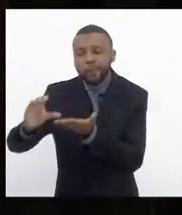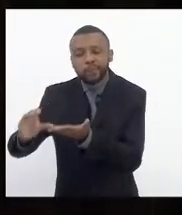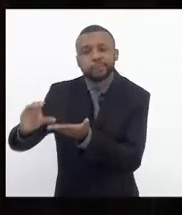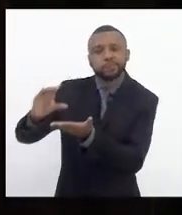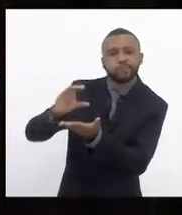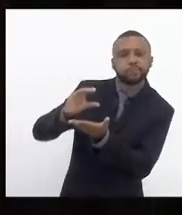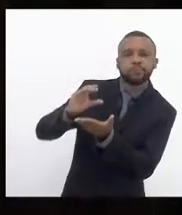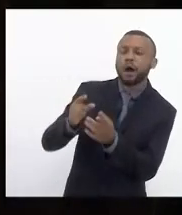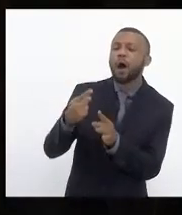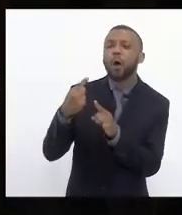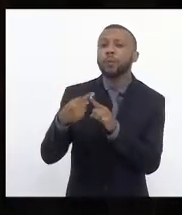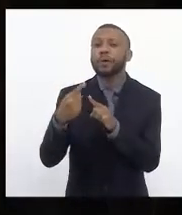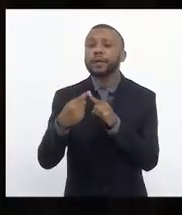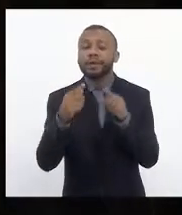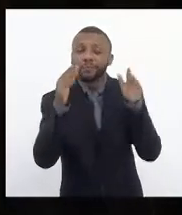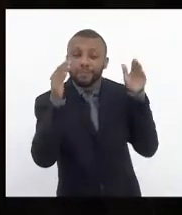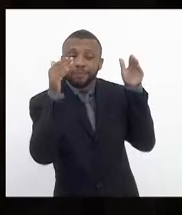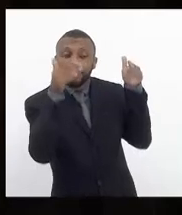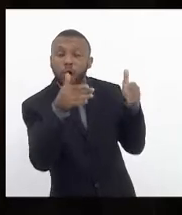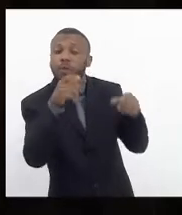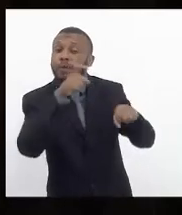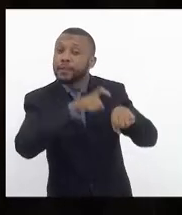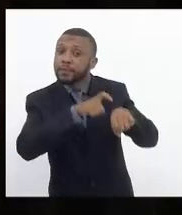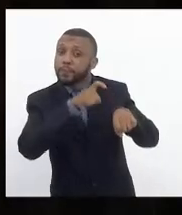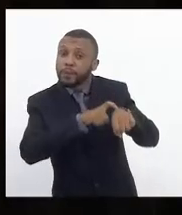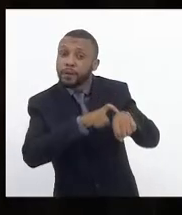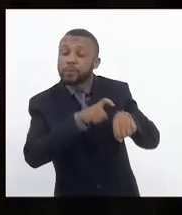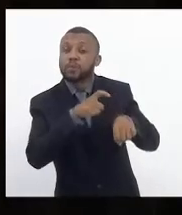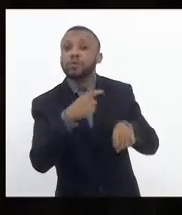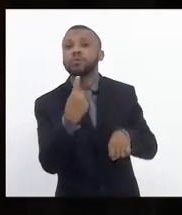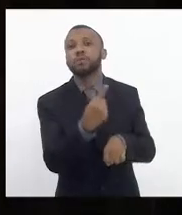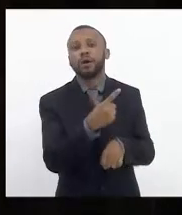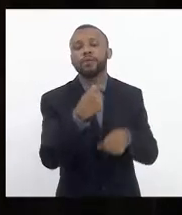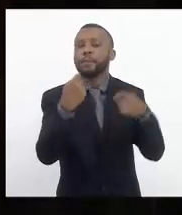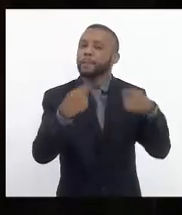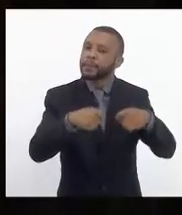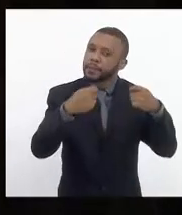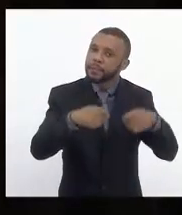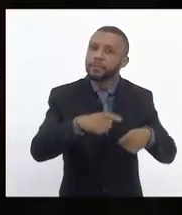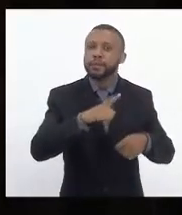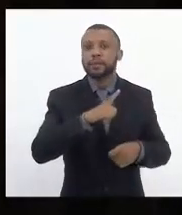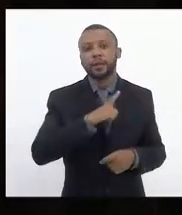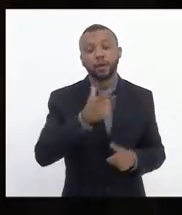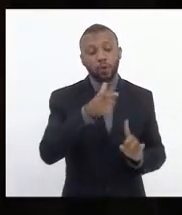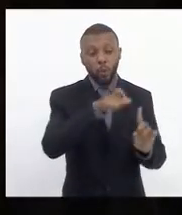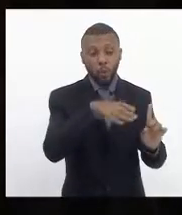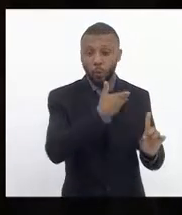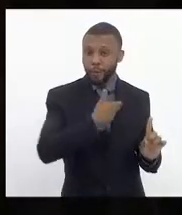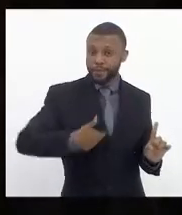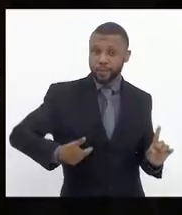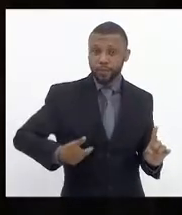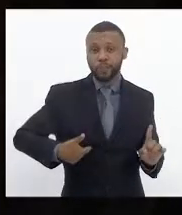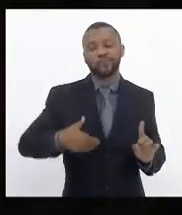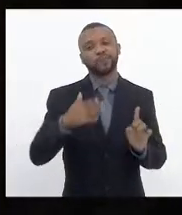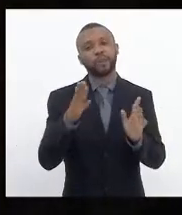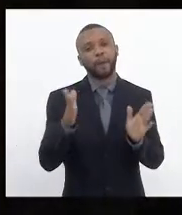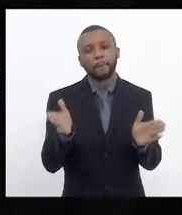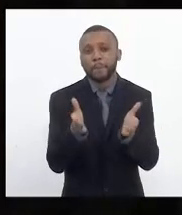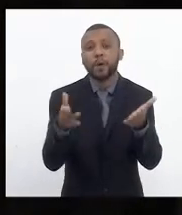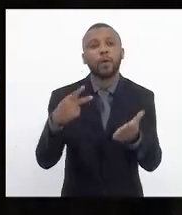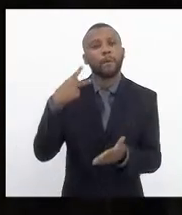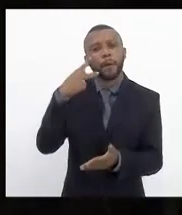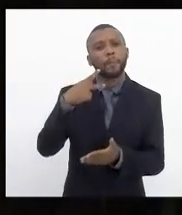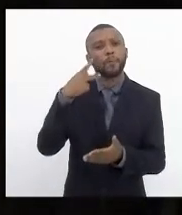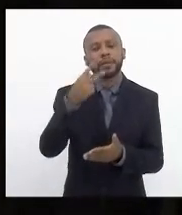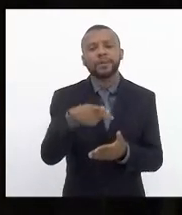porque exatamente nesse exato momento a gente vai ter o governador do Estado propondo uma política